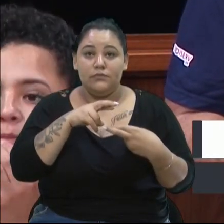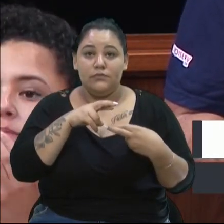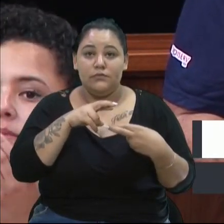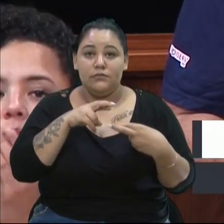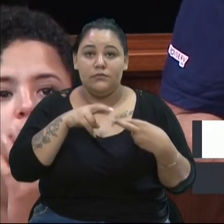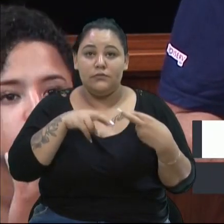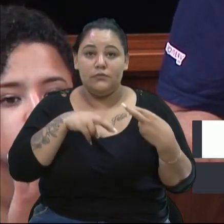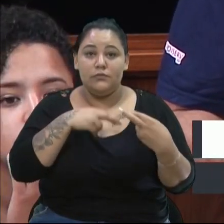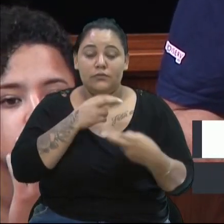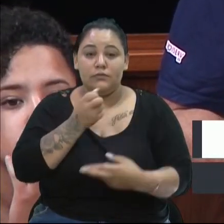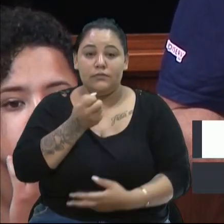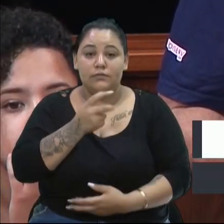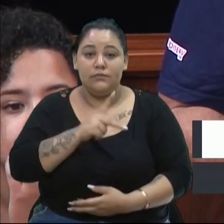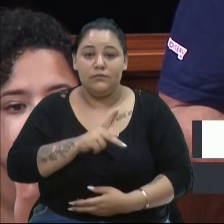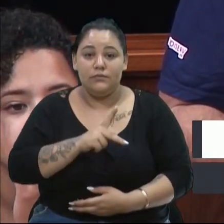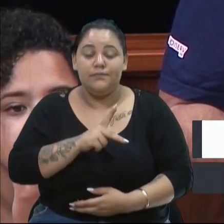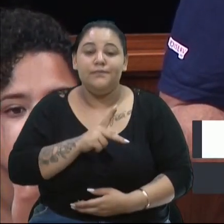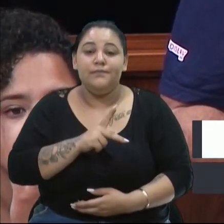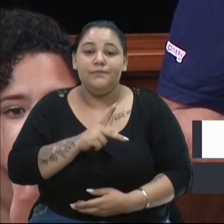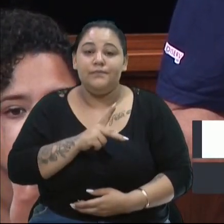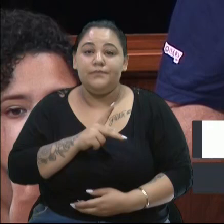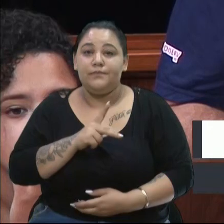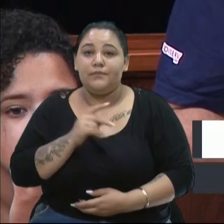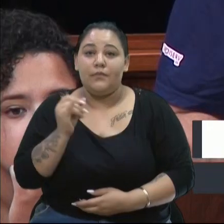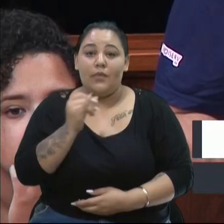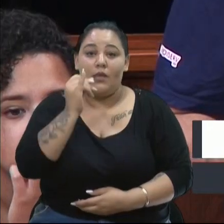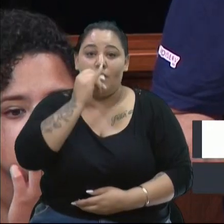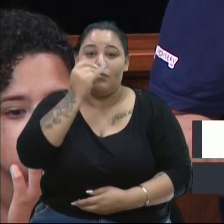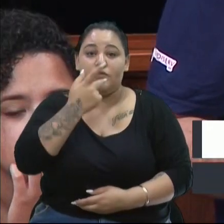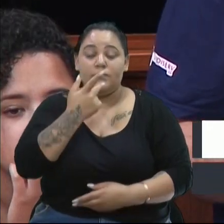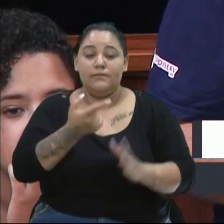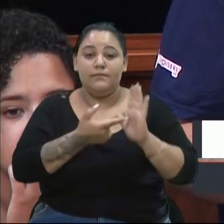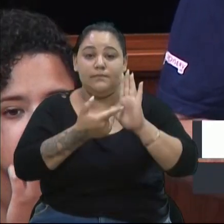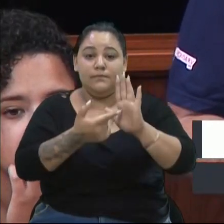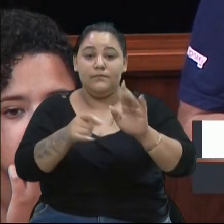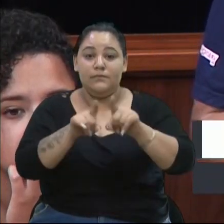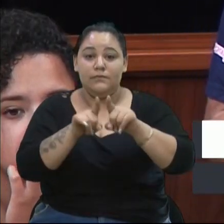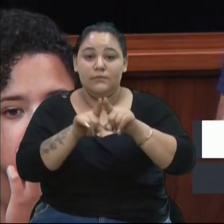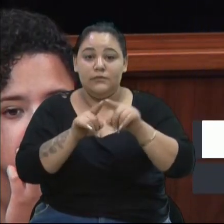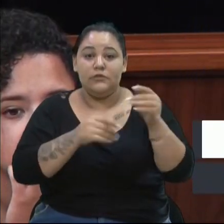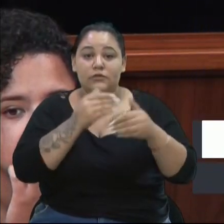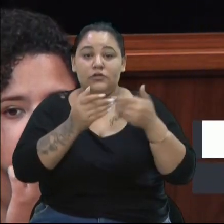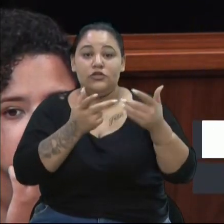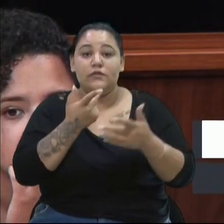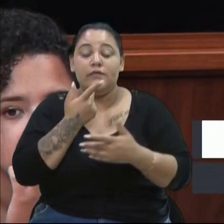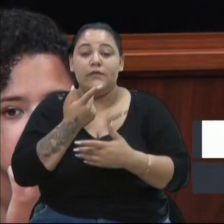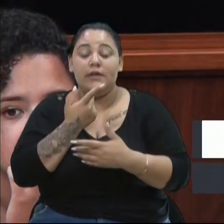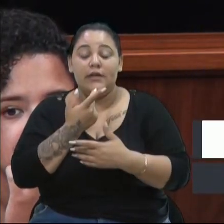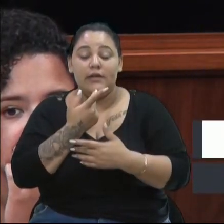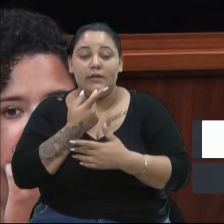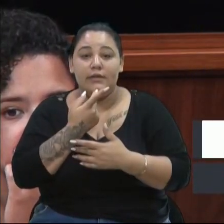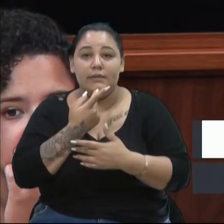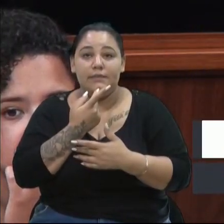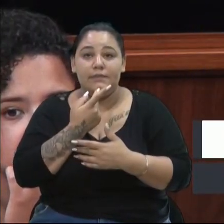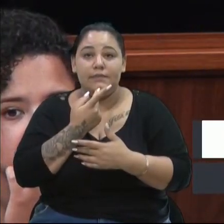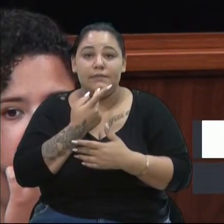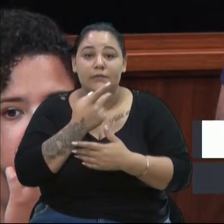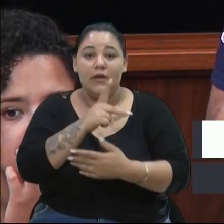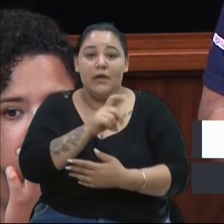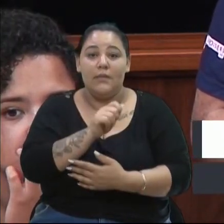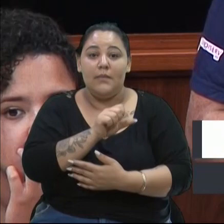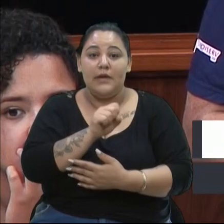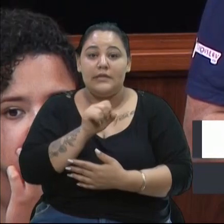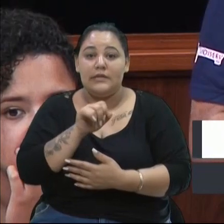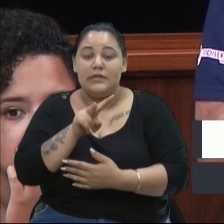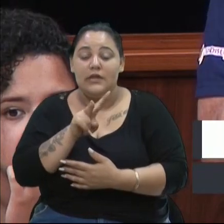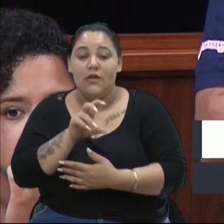da Previdência. É importante destacar, quando a gente fala nesse passivo